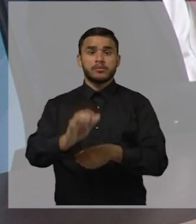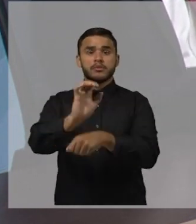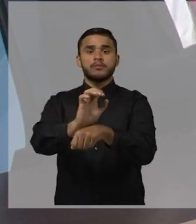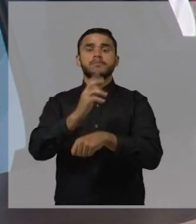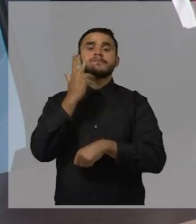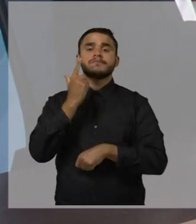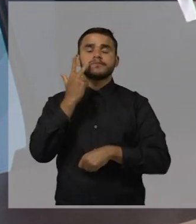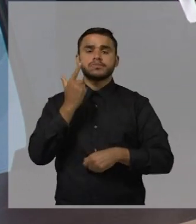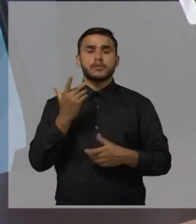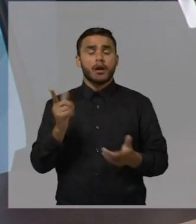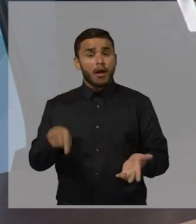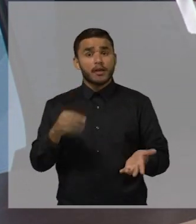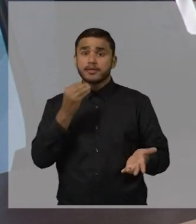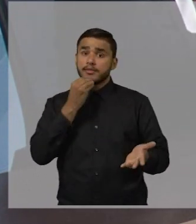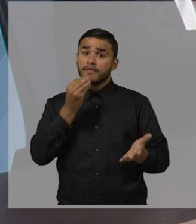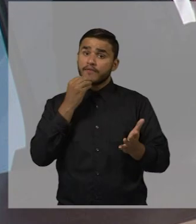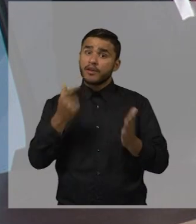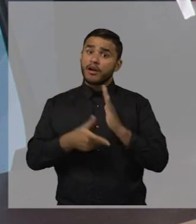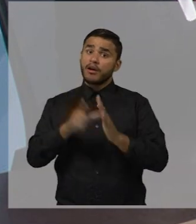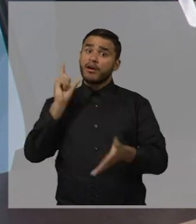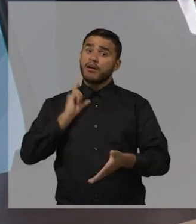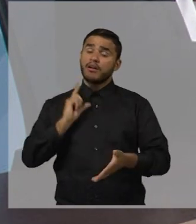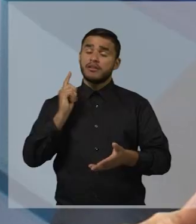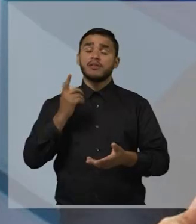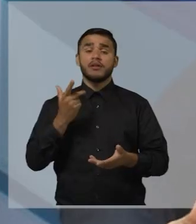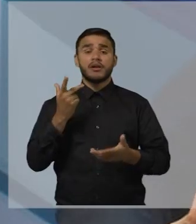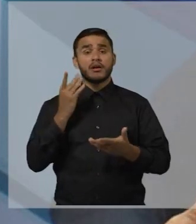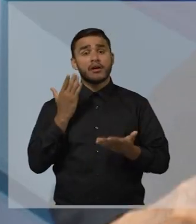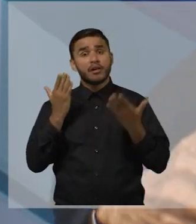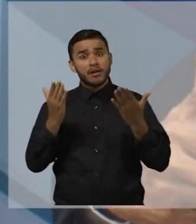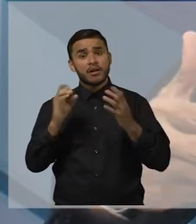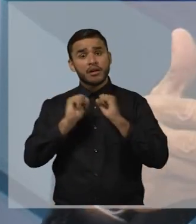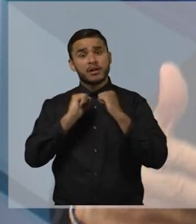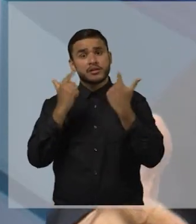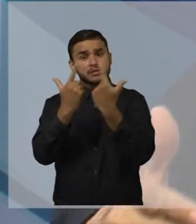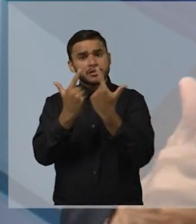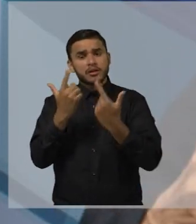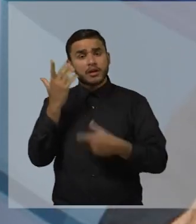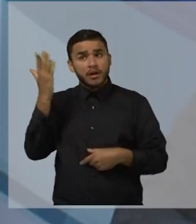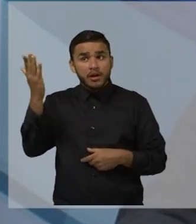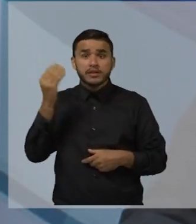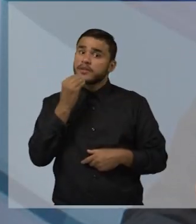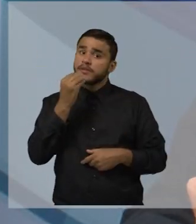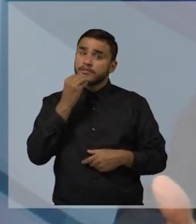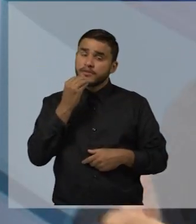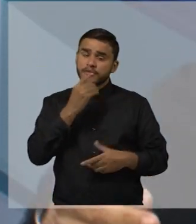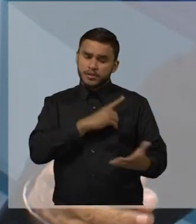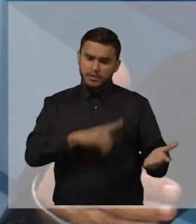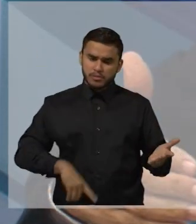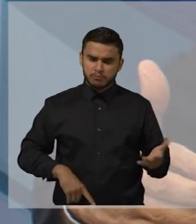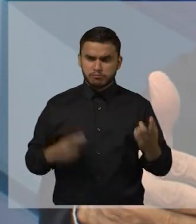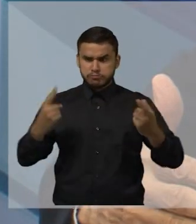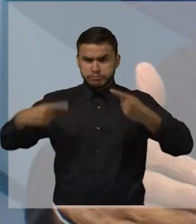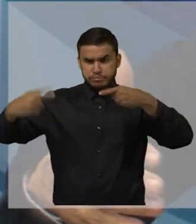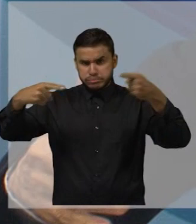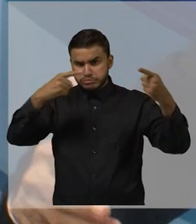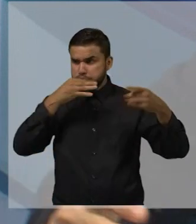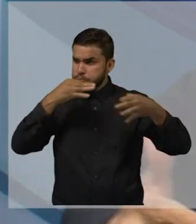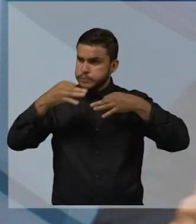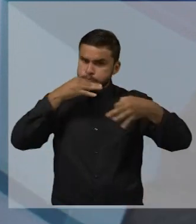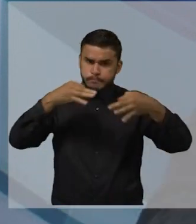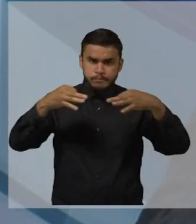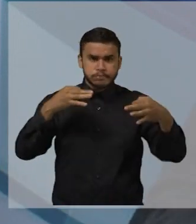Ceará, porque esse tema era para ter sido debatido há muito tempo, através de críticas construtivas, a sociedade